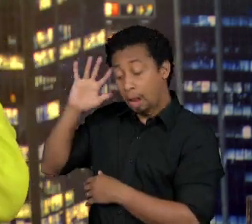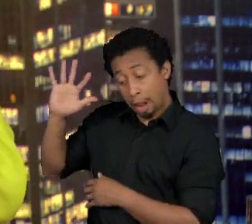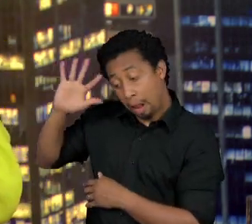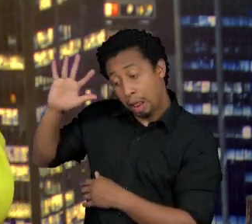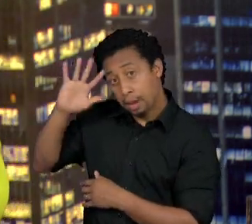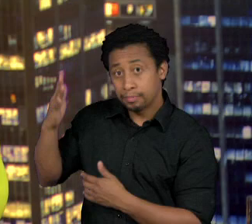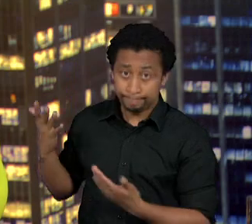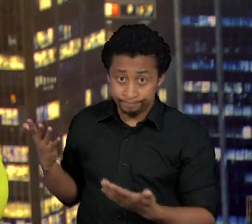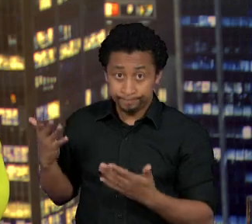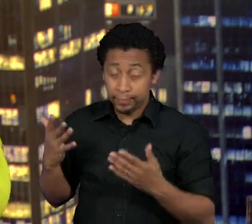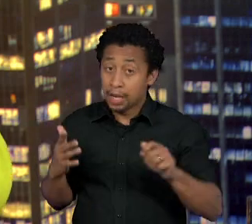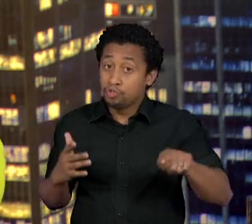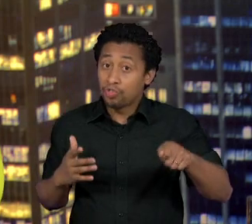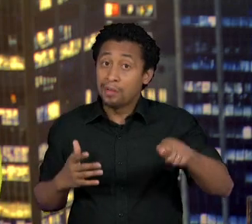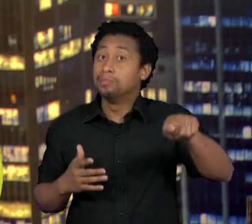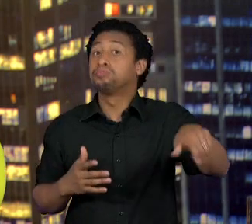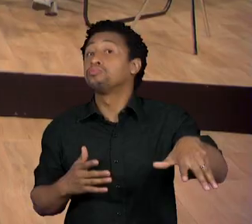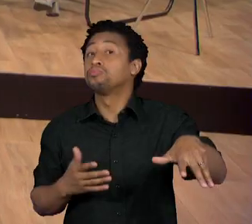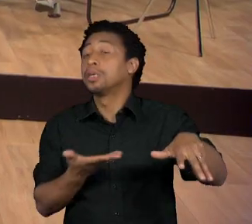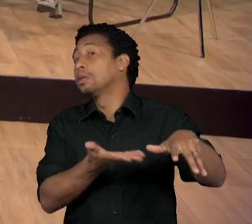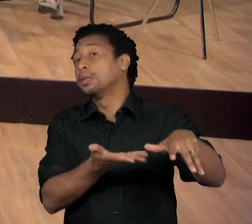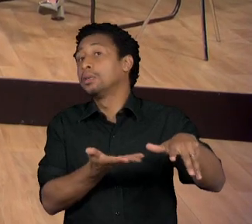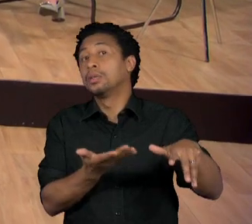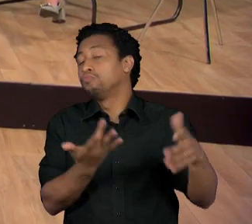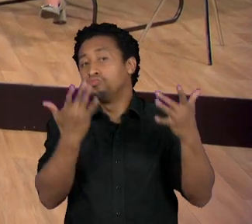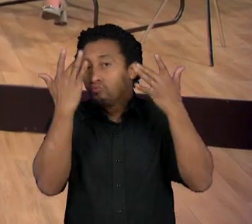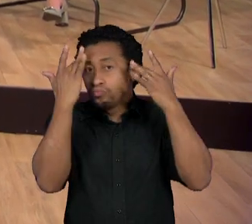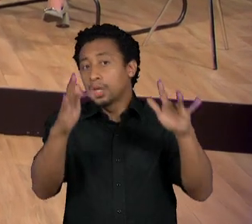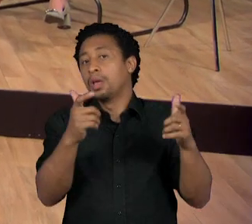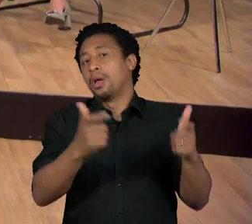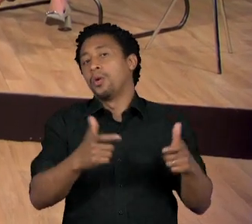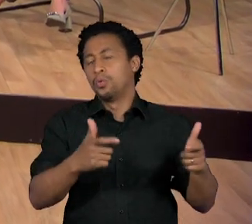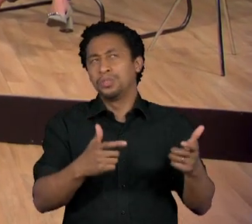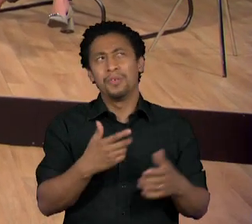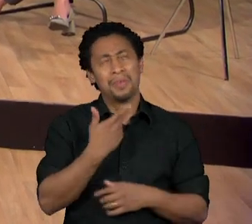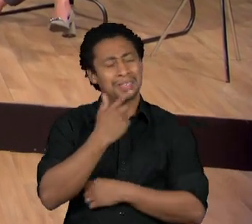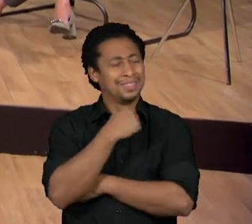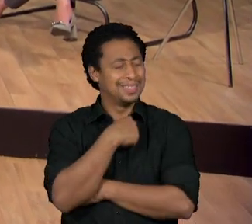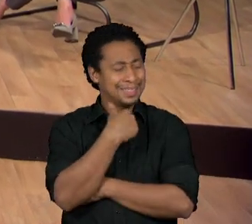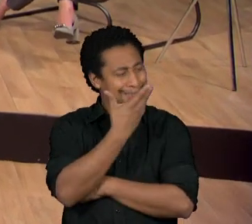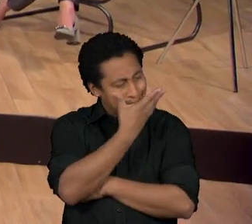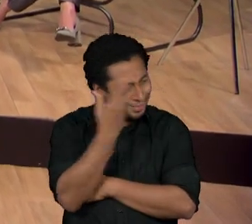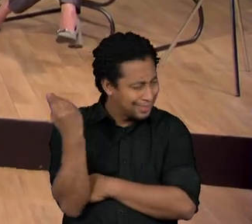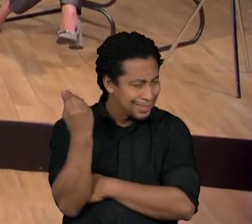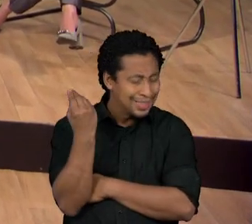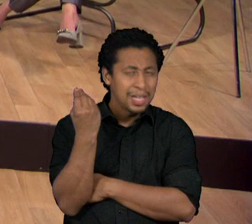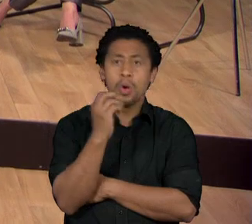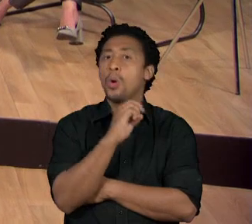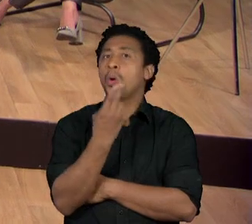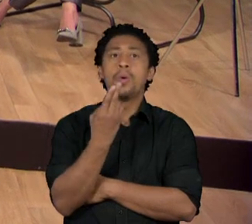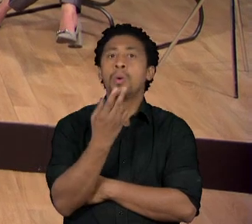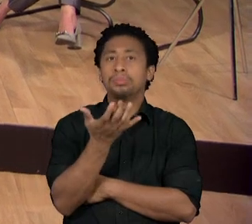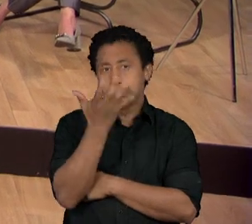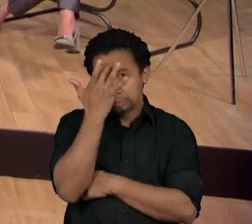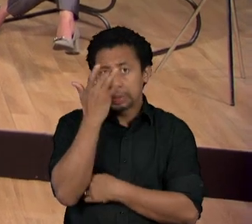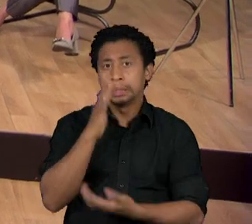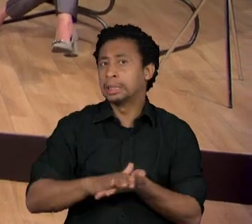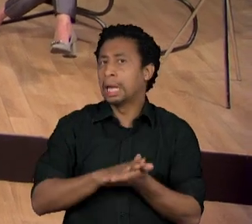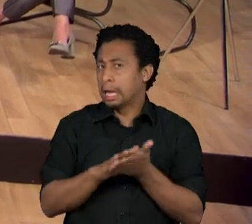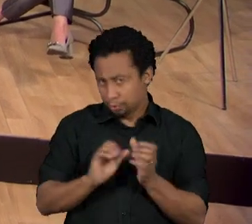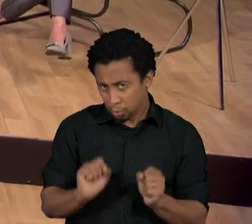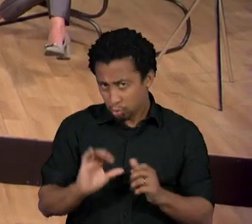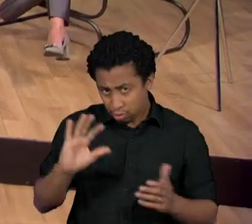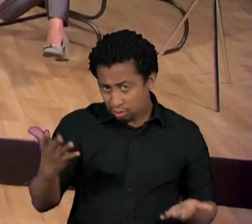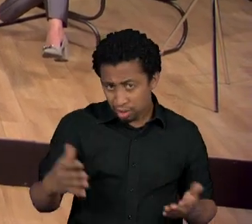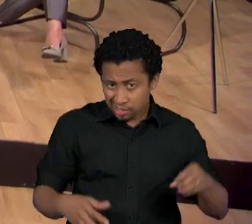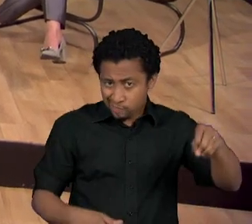vezes até não é tão correto dizer eu esqueci, porque nem sequer essa memória foi formada, podemos colocar dessa forma? Você